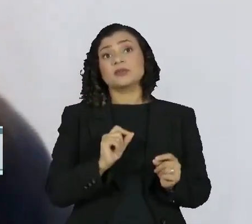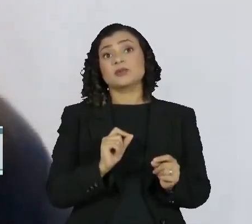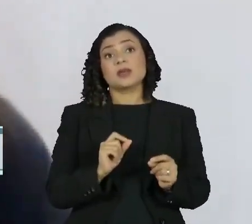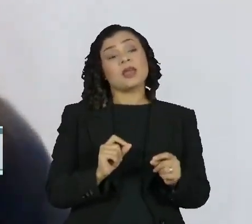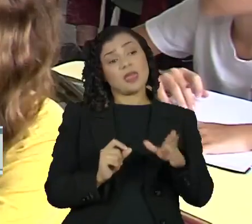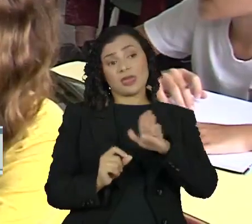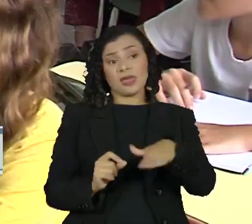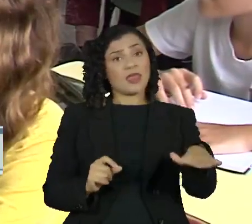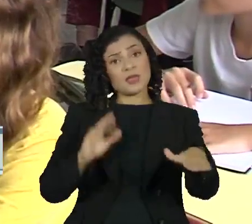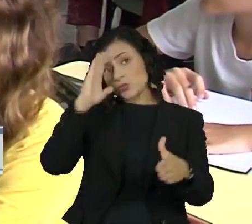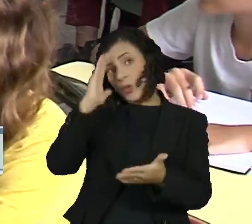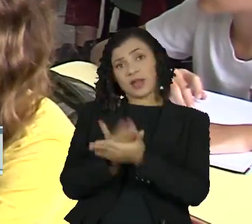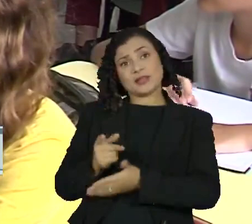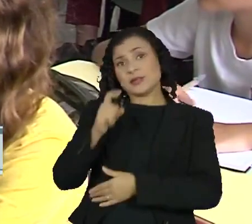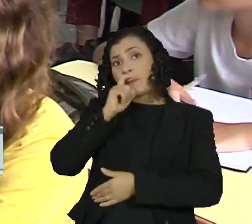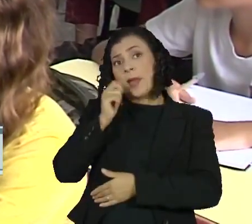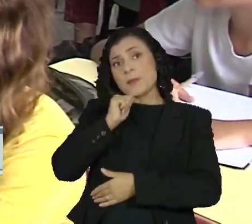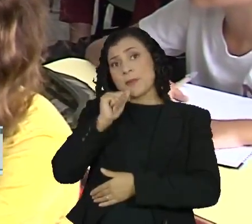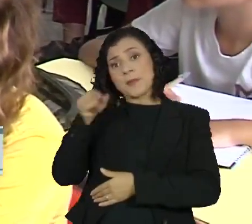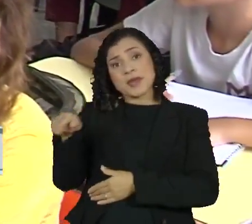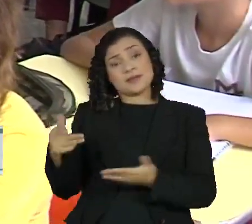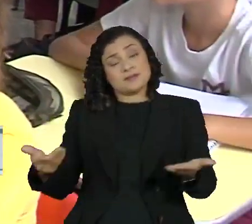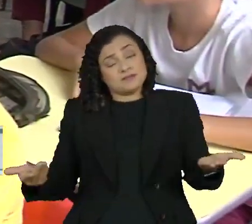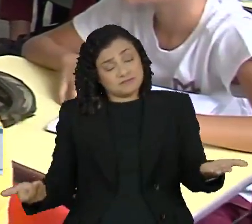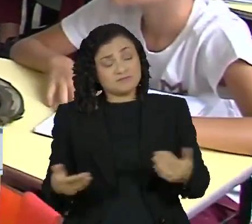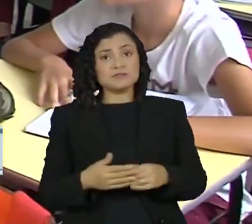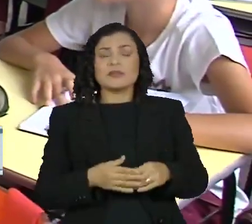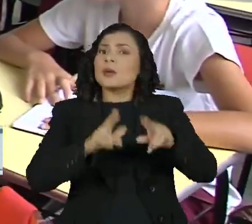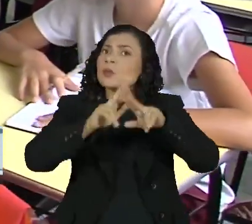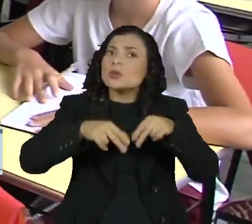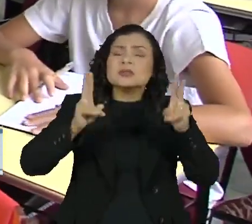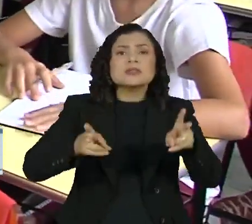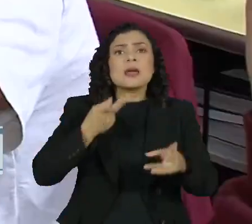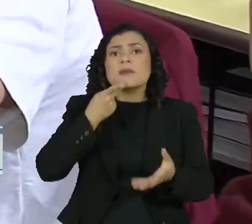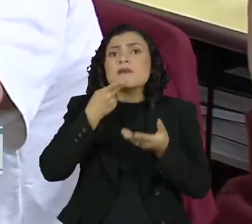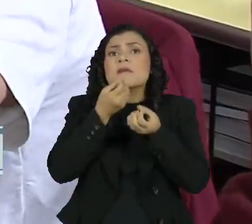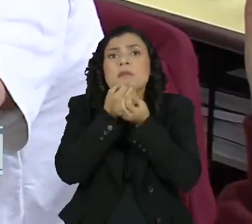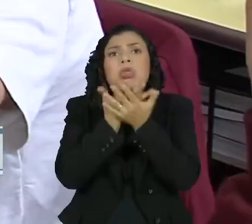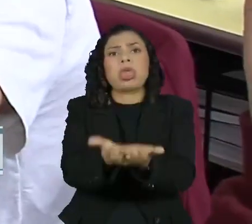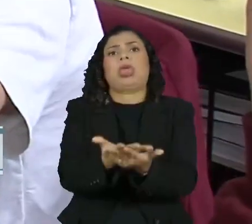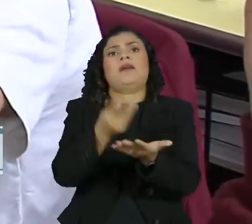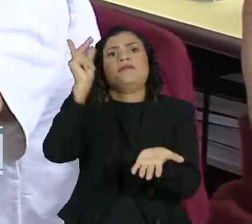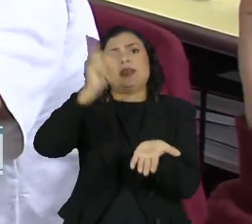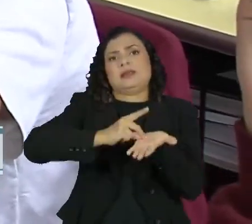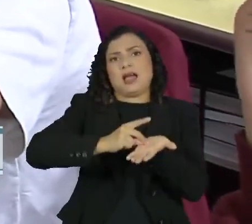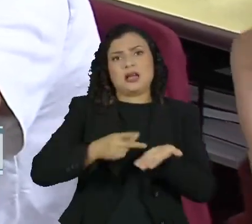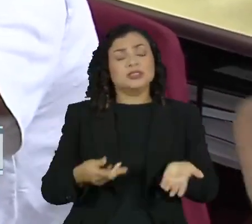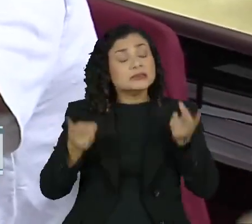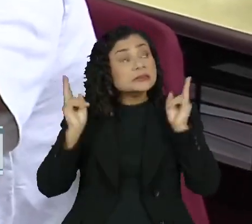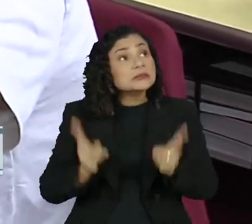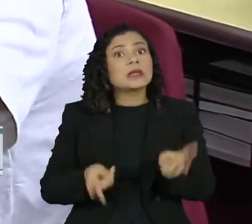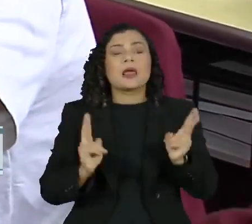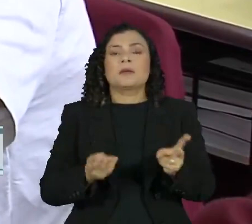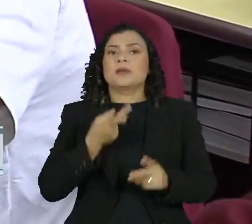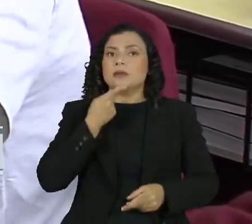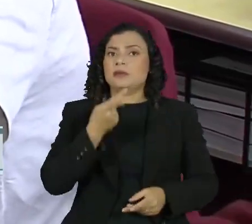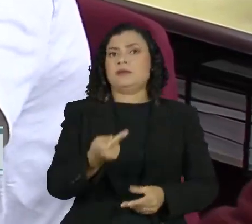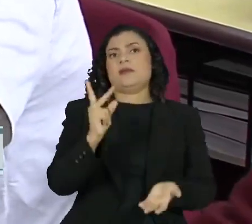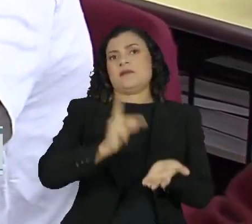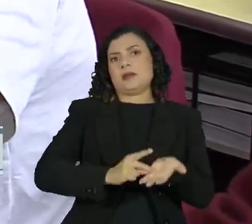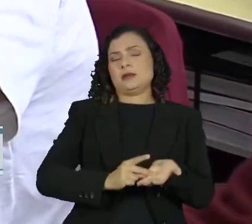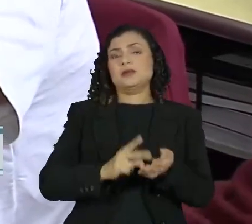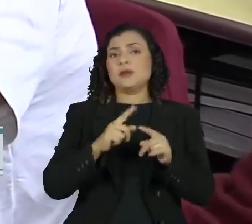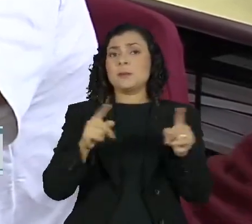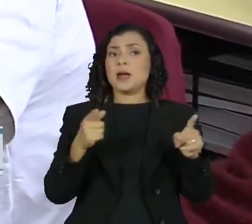credibilidade nesse sentido. Por isso, o recomendado é sempre falar a verdade para os filhos. Mas isso não significa que ela precisa ser dita